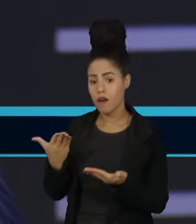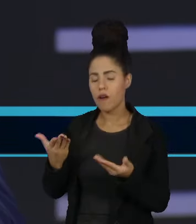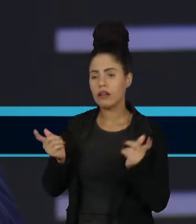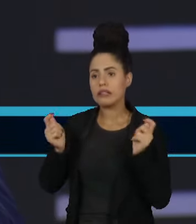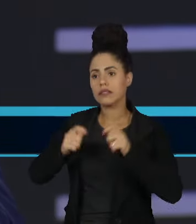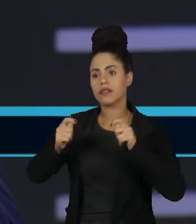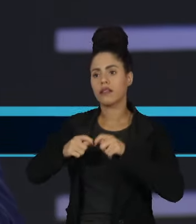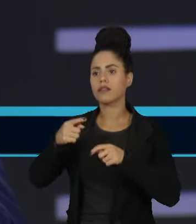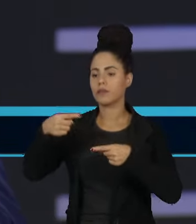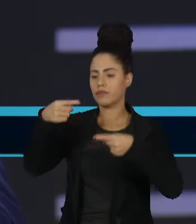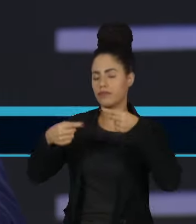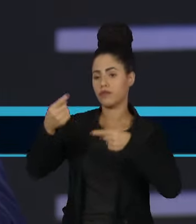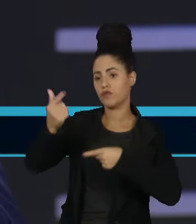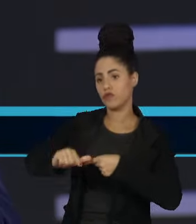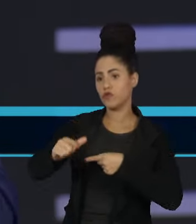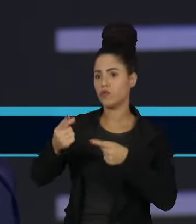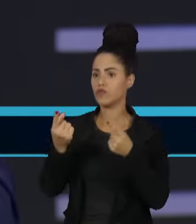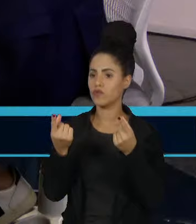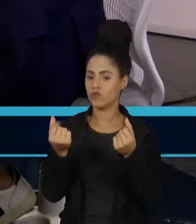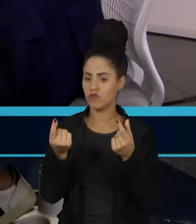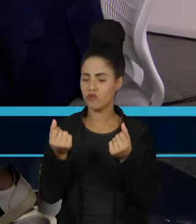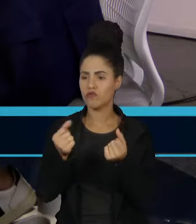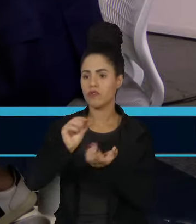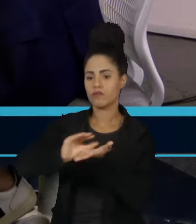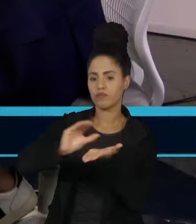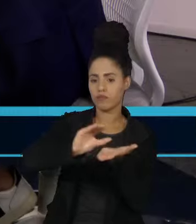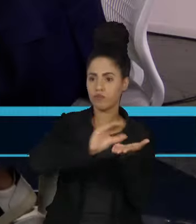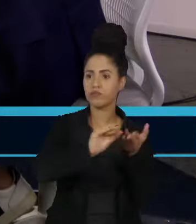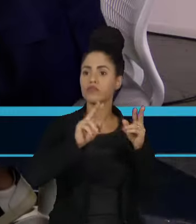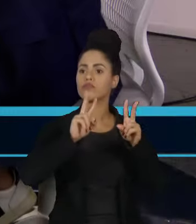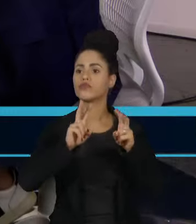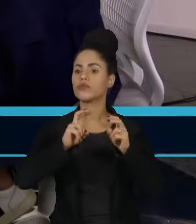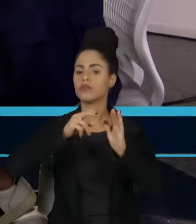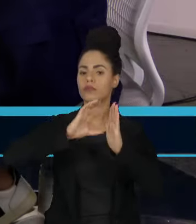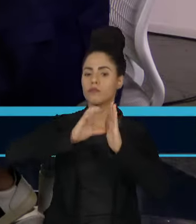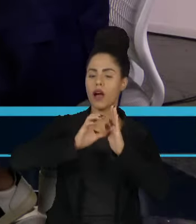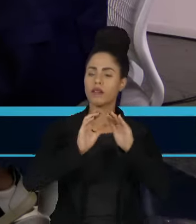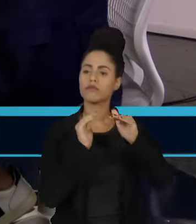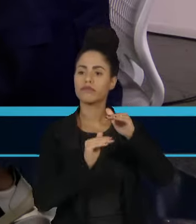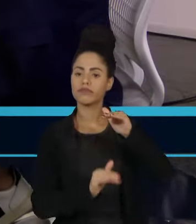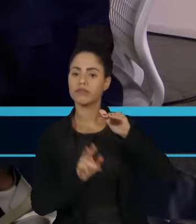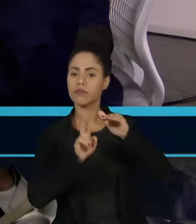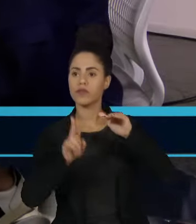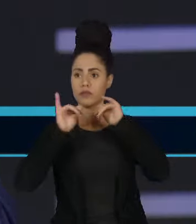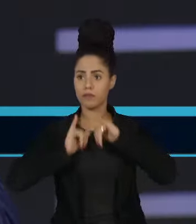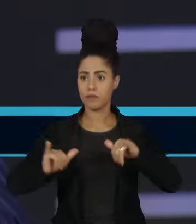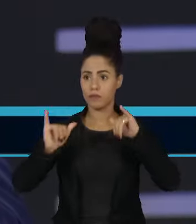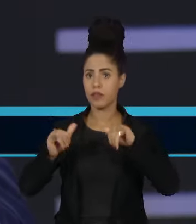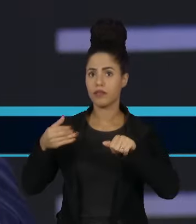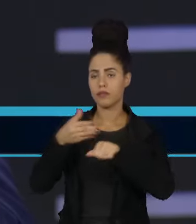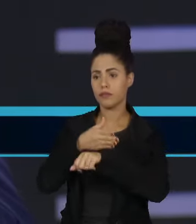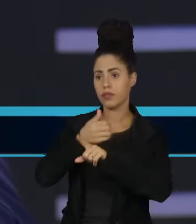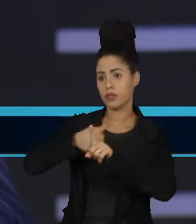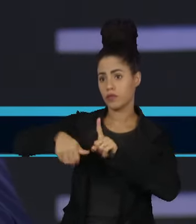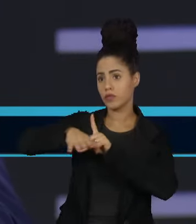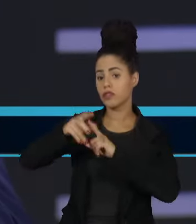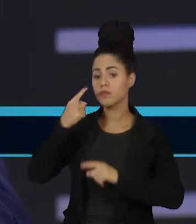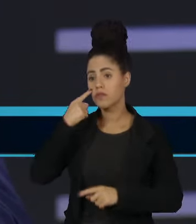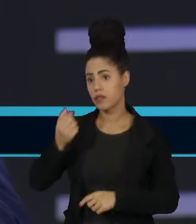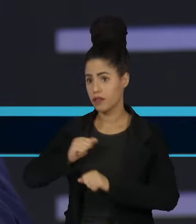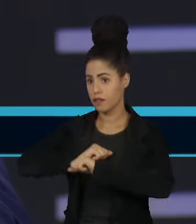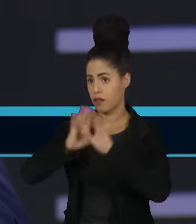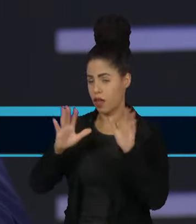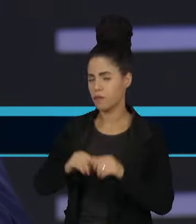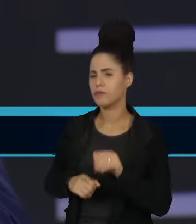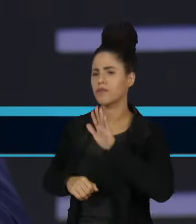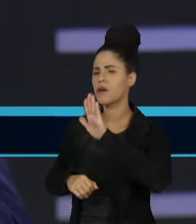com uma rediscussão das emendas e discutindo a questão do fundo partidário e do fundo eleitoral. Então, com participação da sociedade. O mais